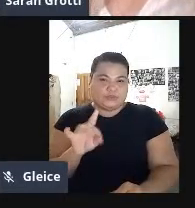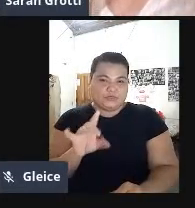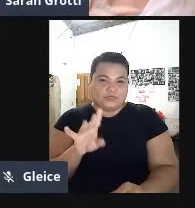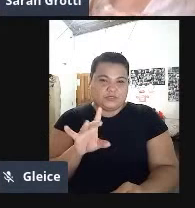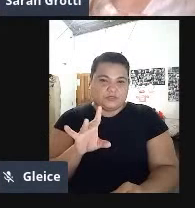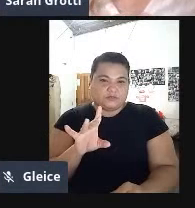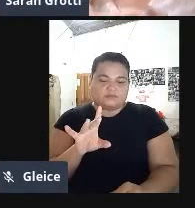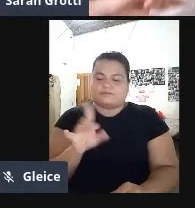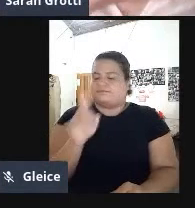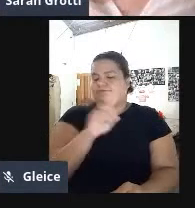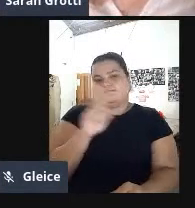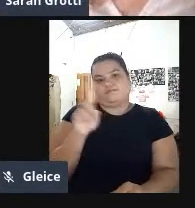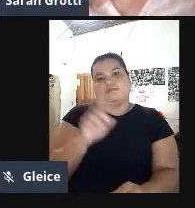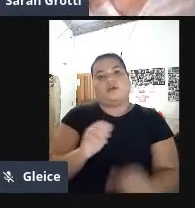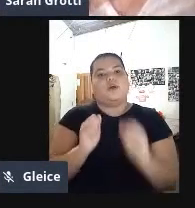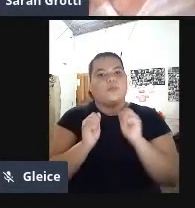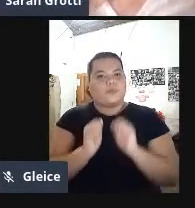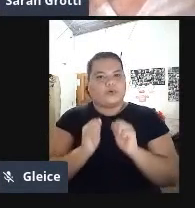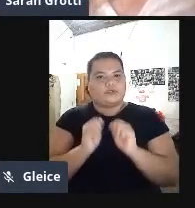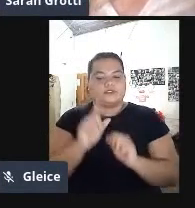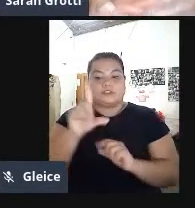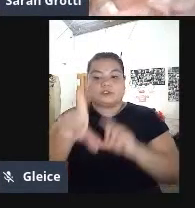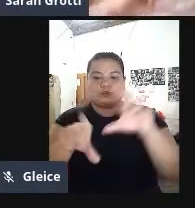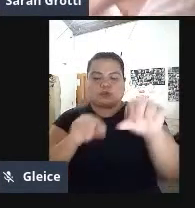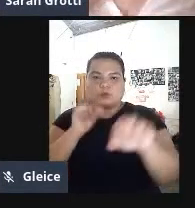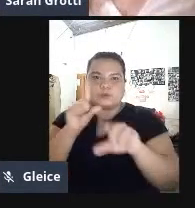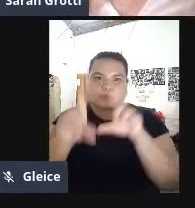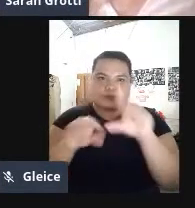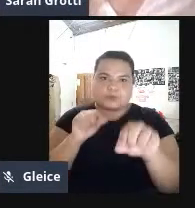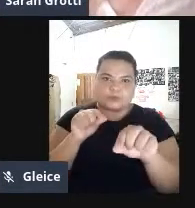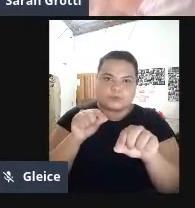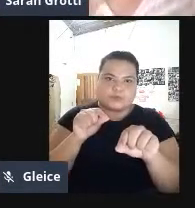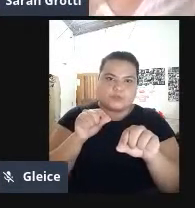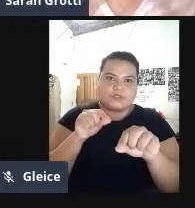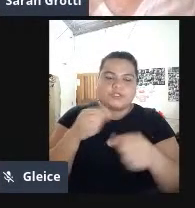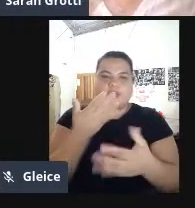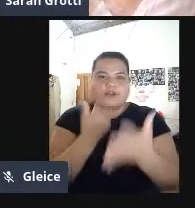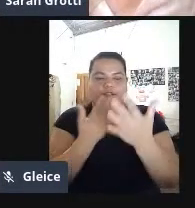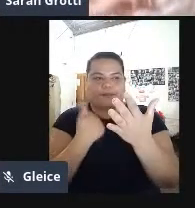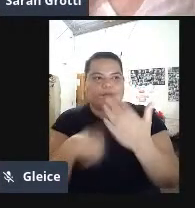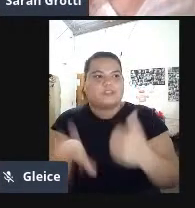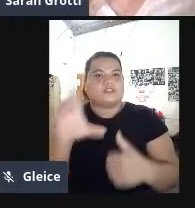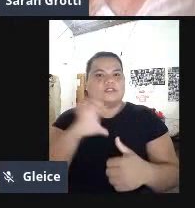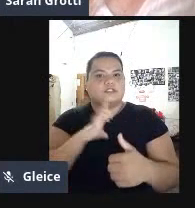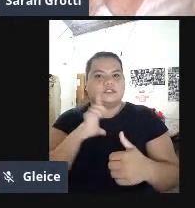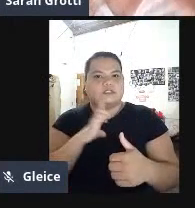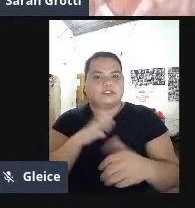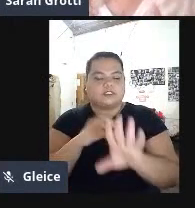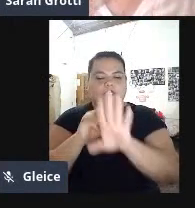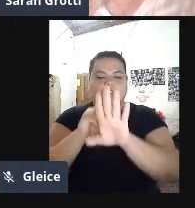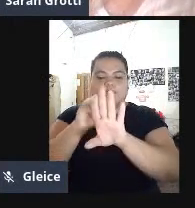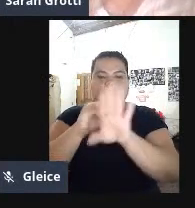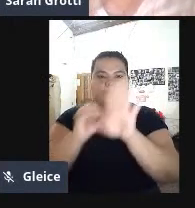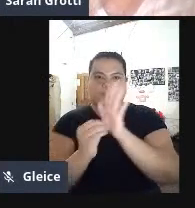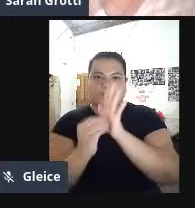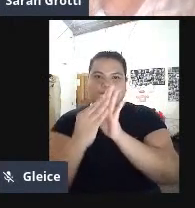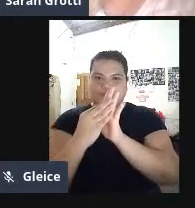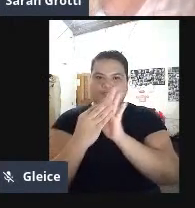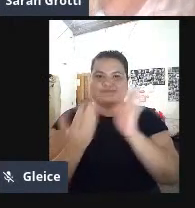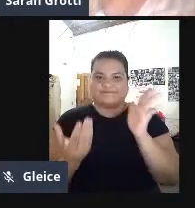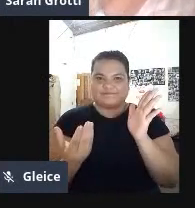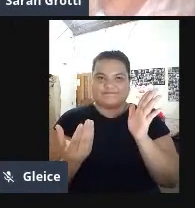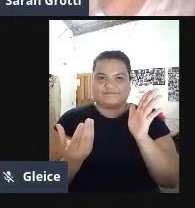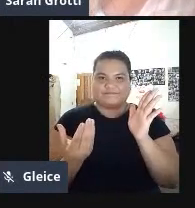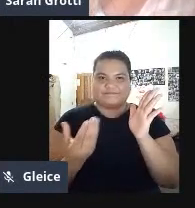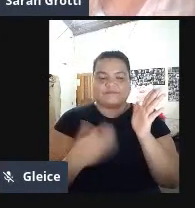deles. Não, eu posso trabalhar, né, alimentos que contêm esses aminoácidos ao longo do dia, que eu consigo a